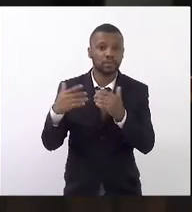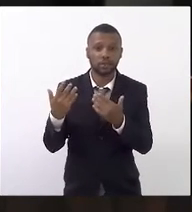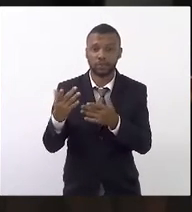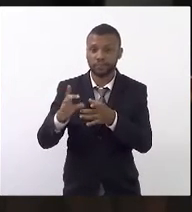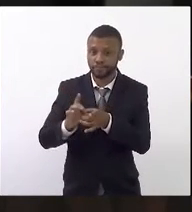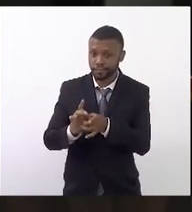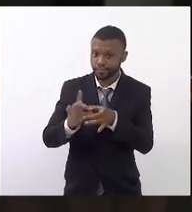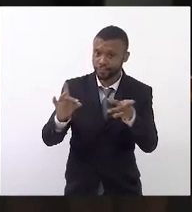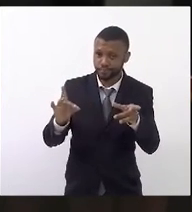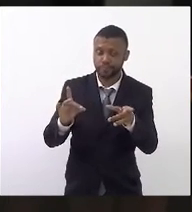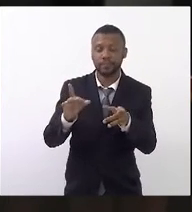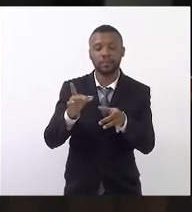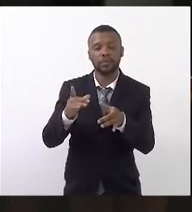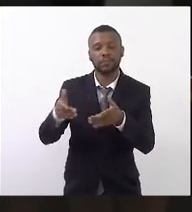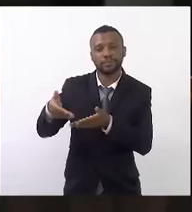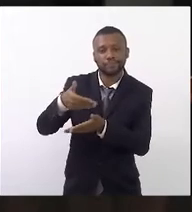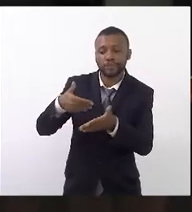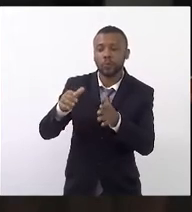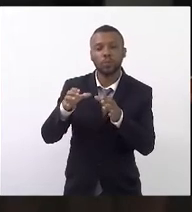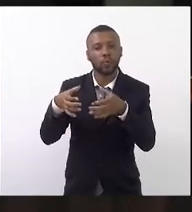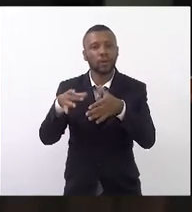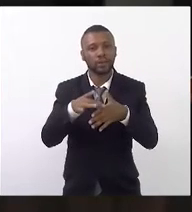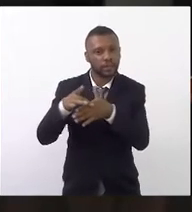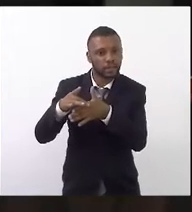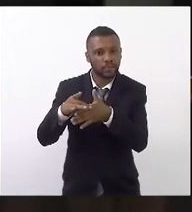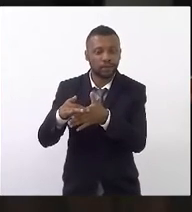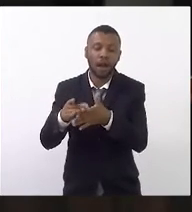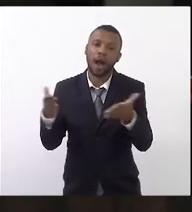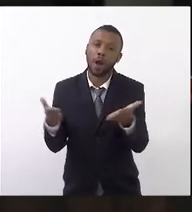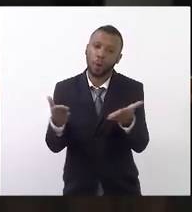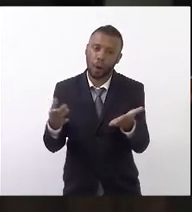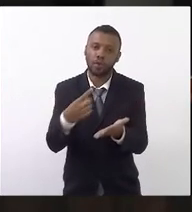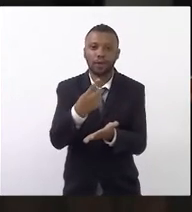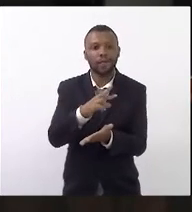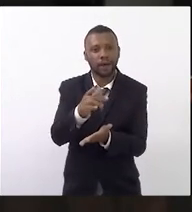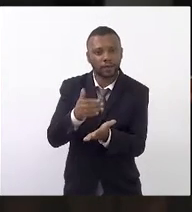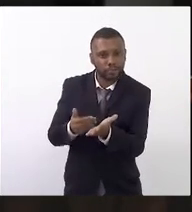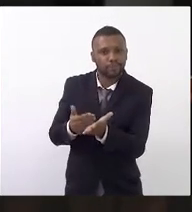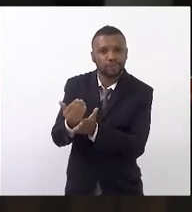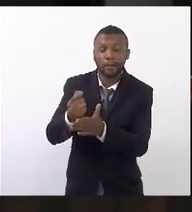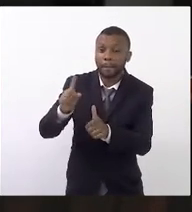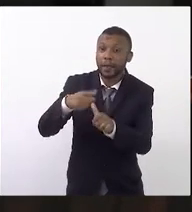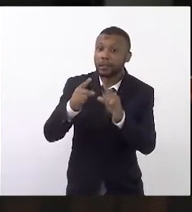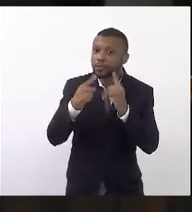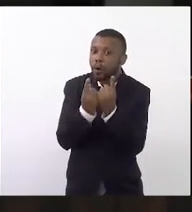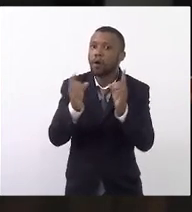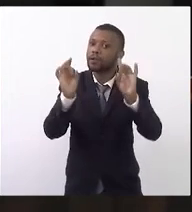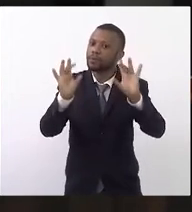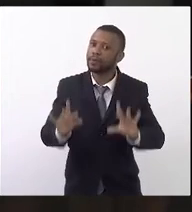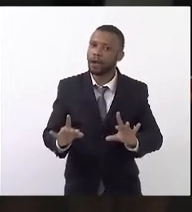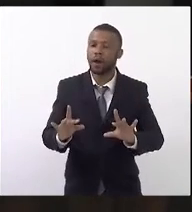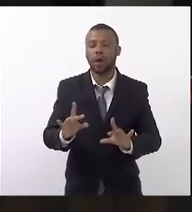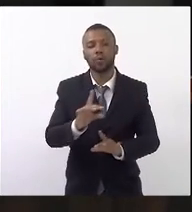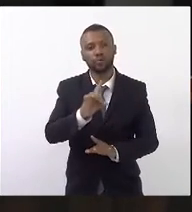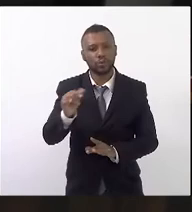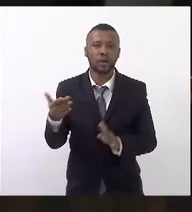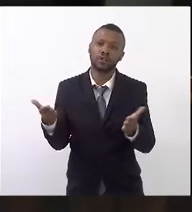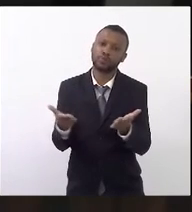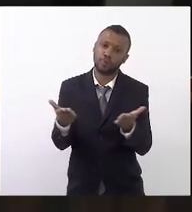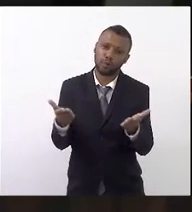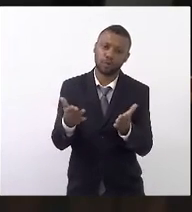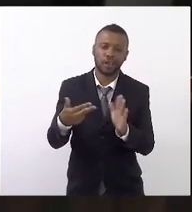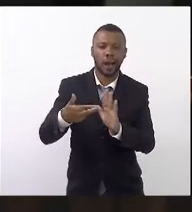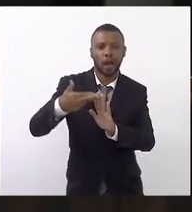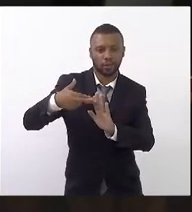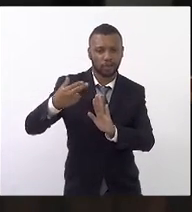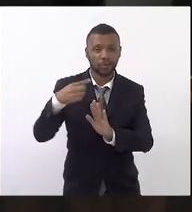do Colégio de Líderes, nós vamos realizar agora a primeira sessão extraordinária do dia, que é a resolução que tomamos